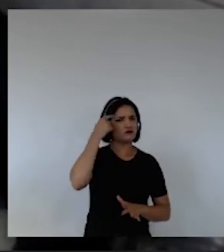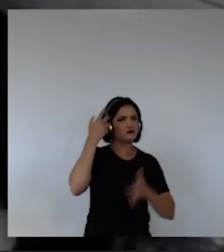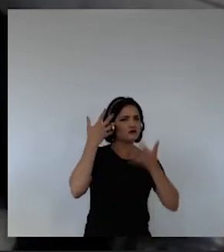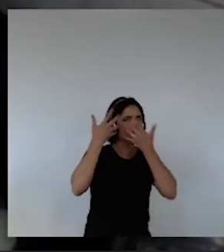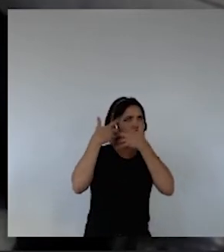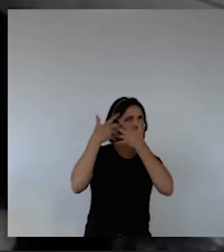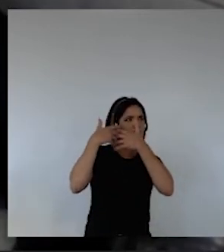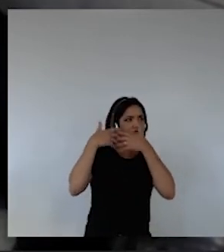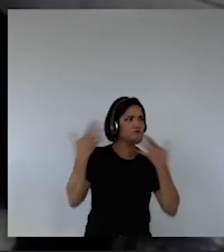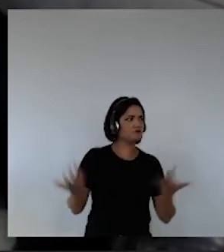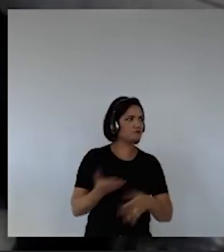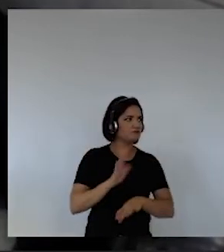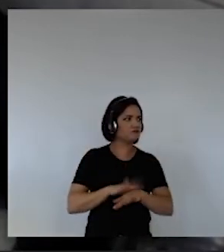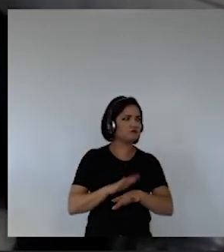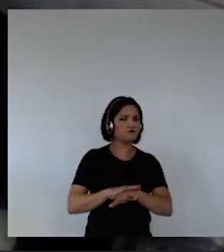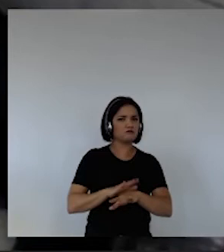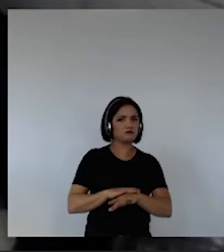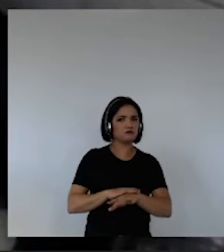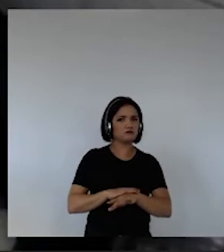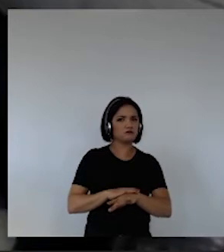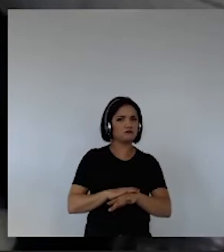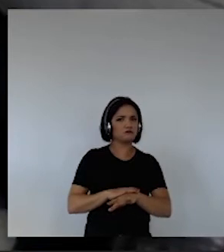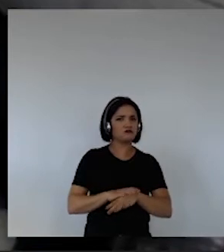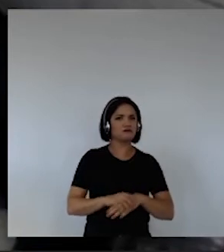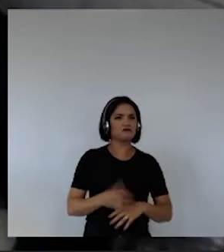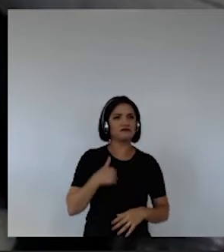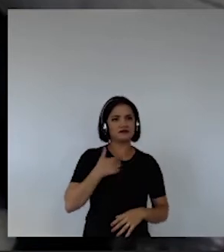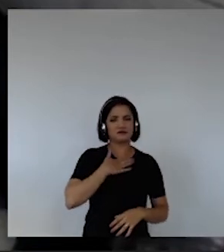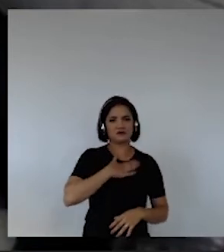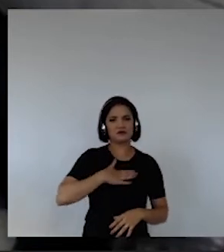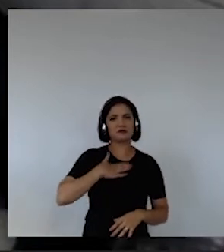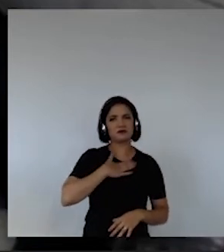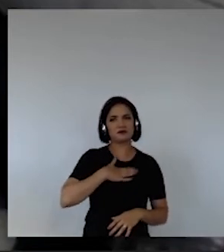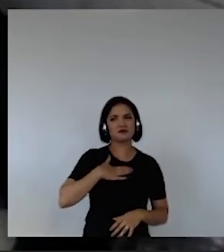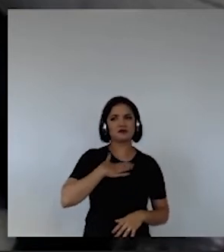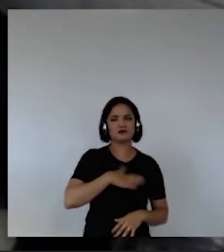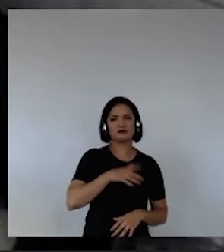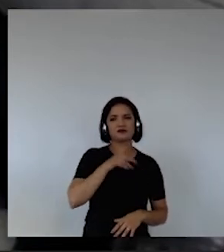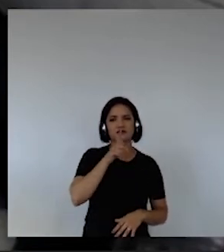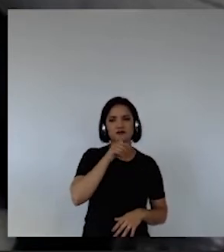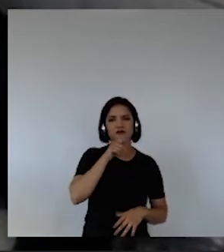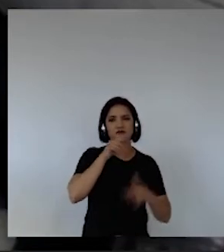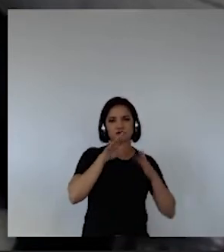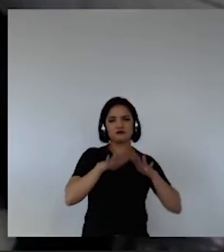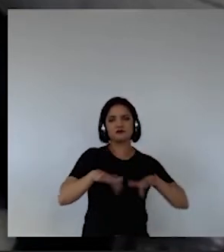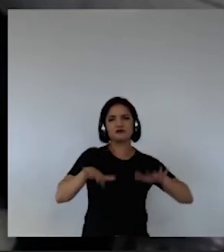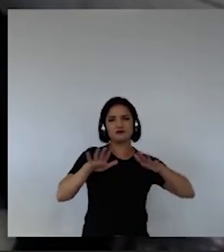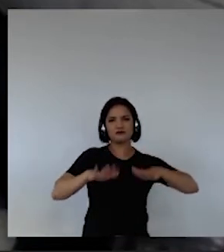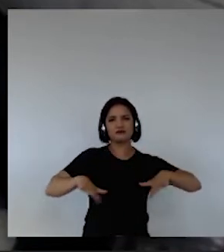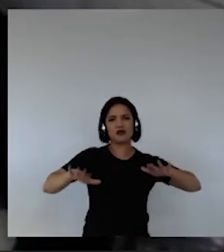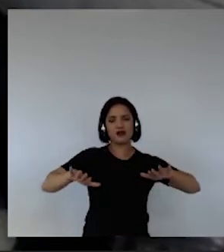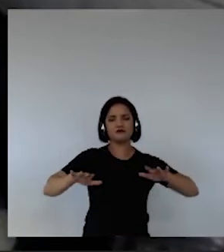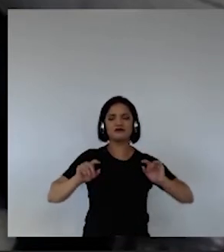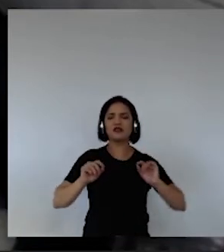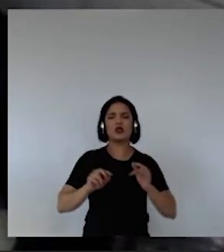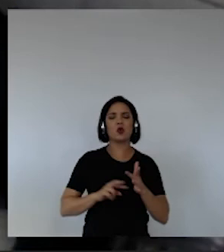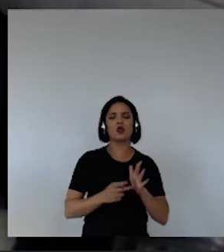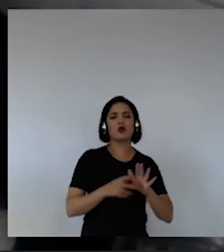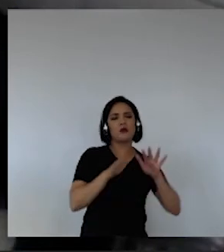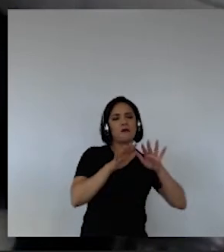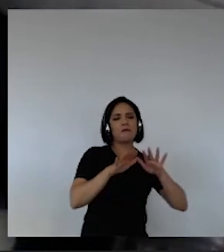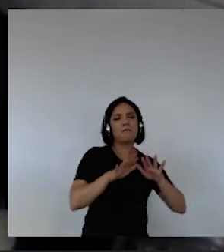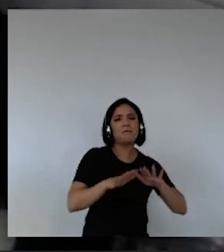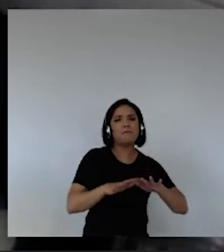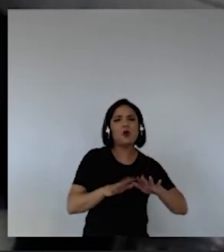nesses momentos, e eu gosto muito do mar, e eu diria que o mar calmo não faz bom